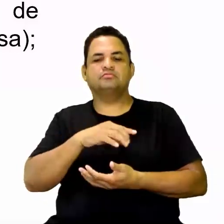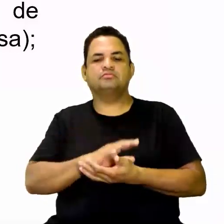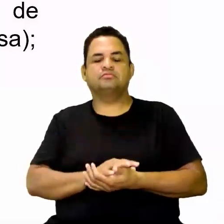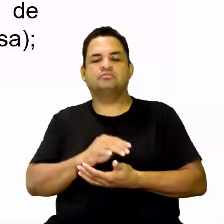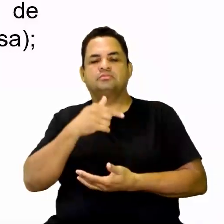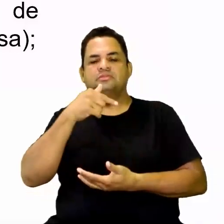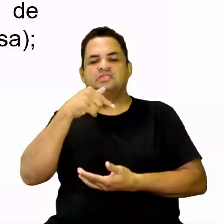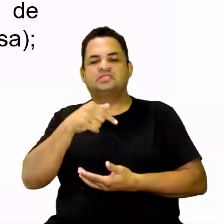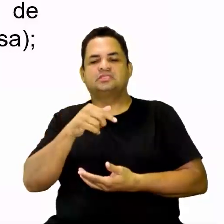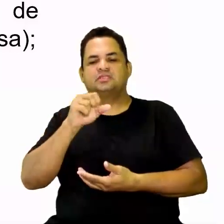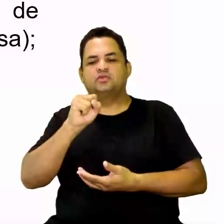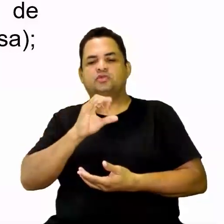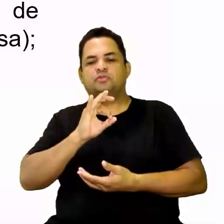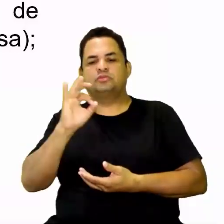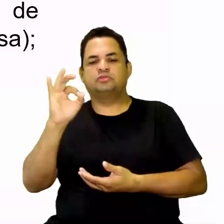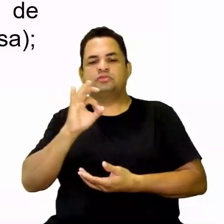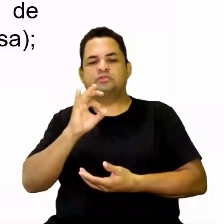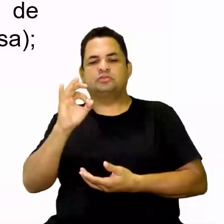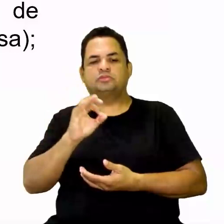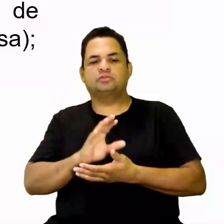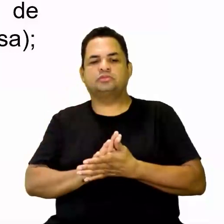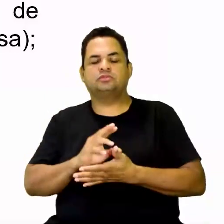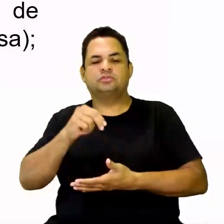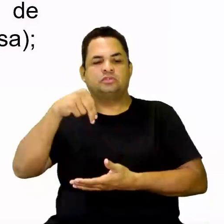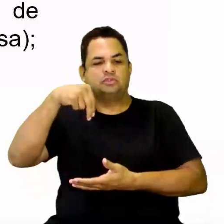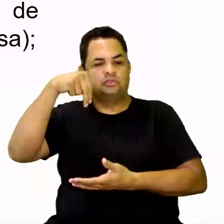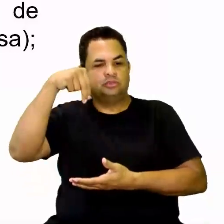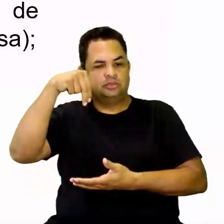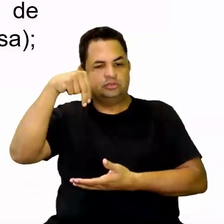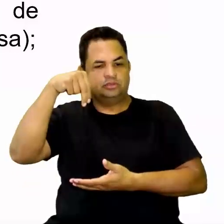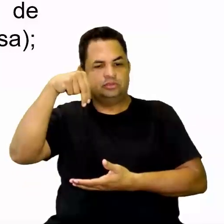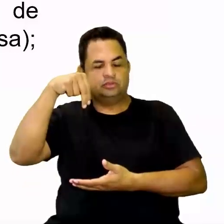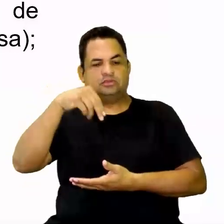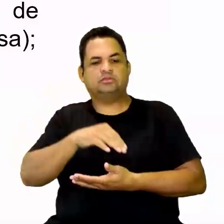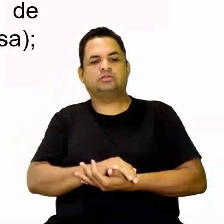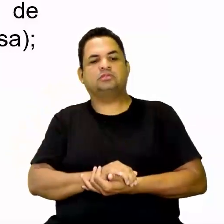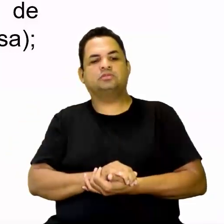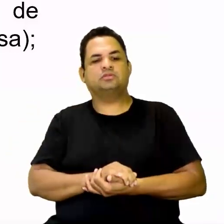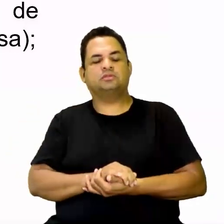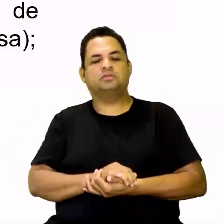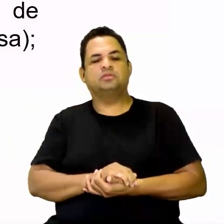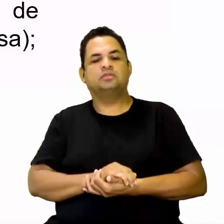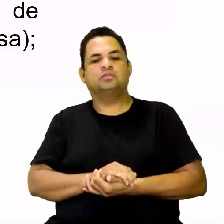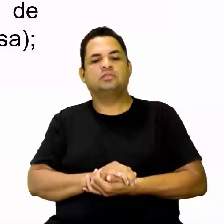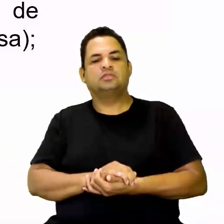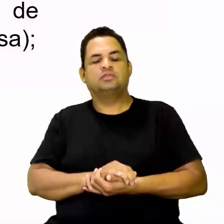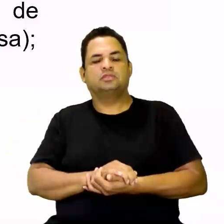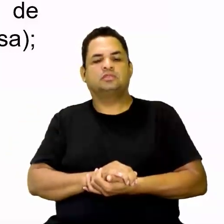de 78% de gás nitrogênio,